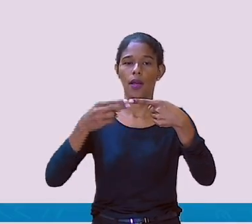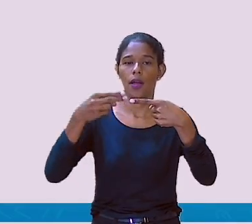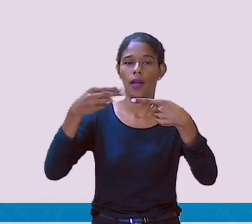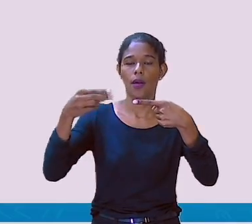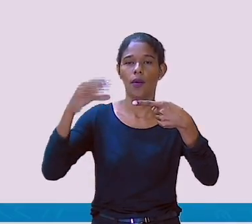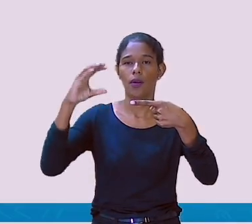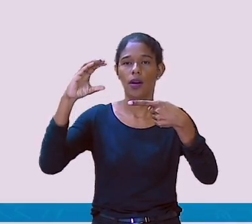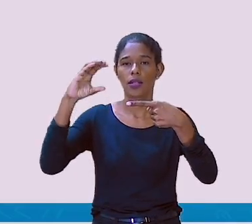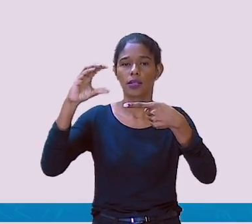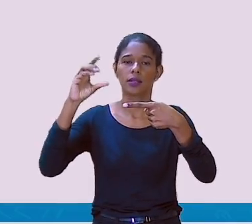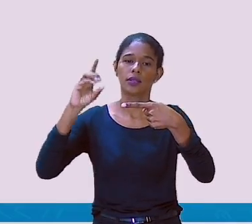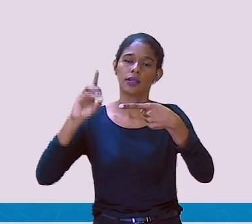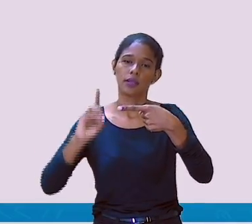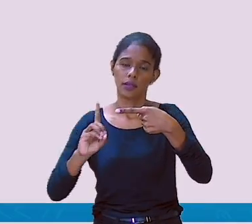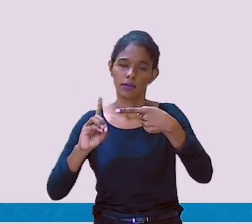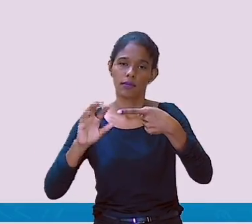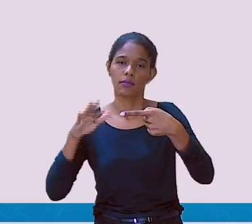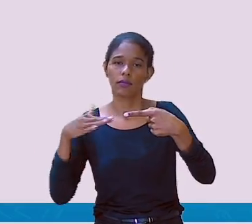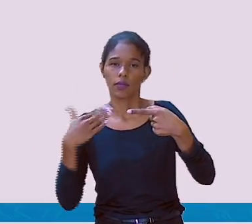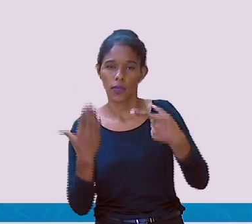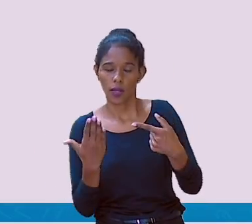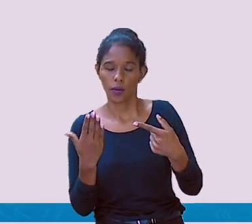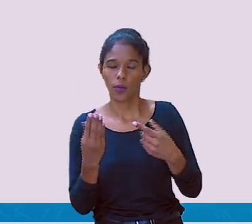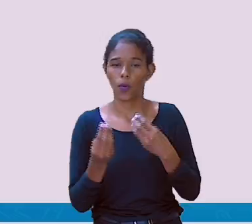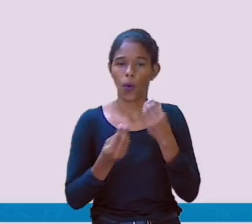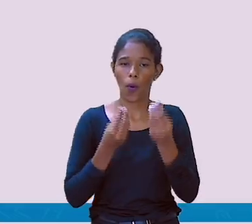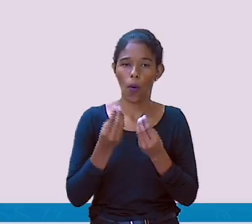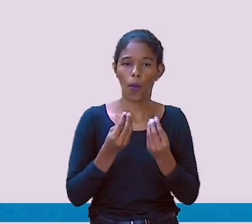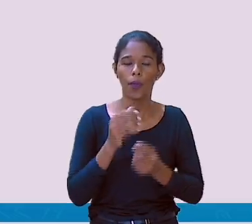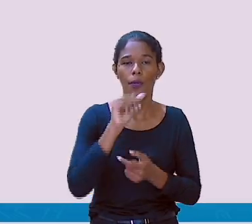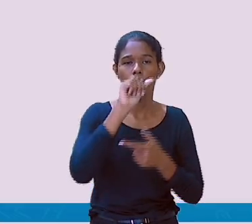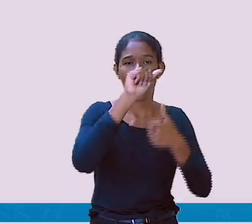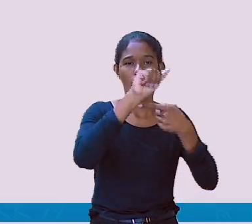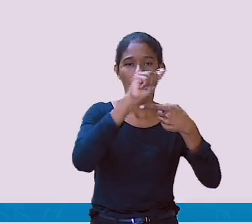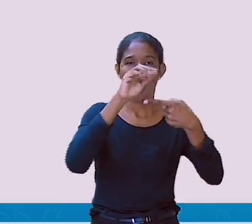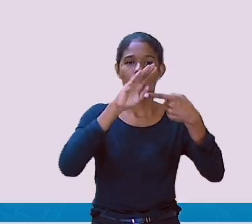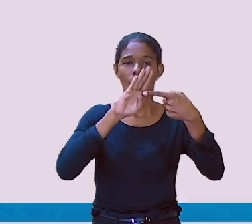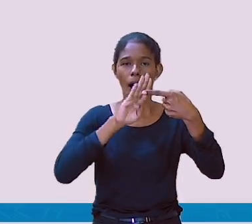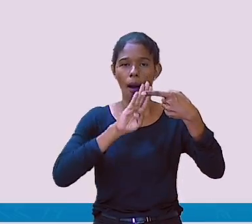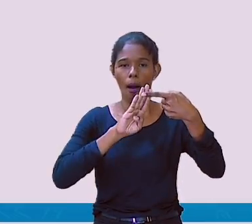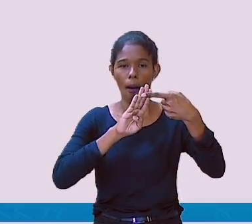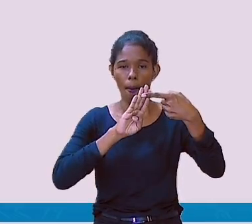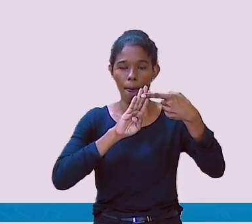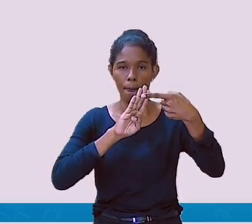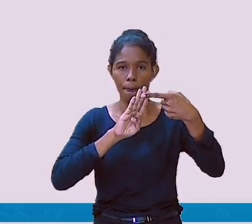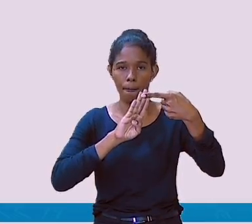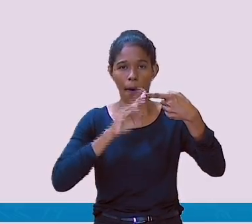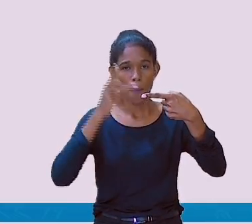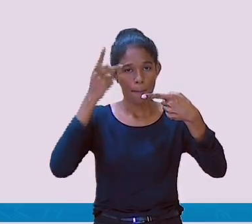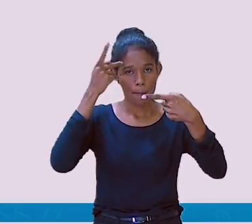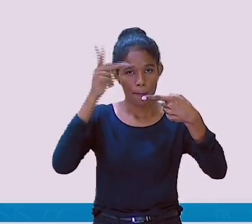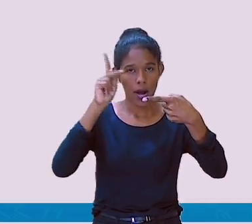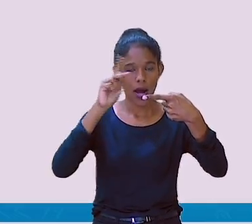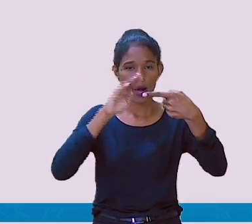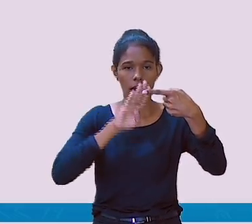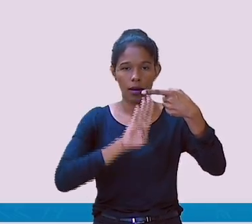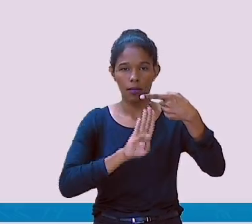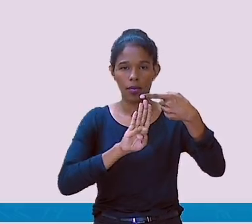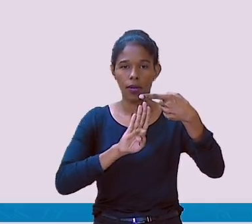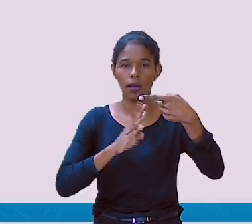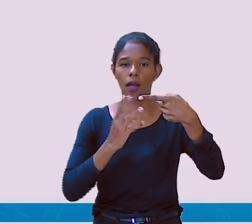razão. A está para B, essa igualdade é assim